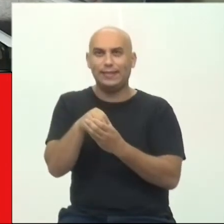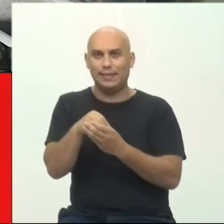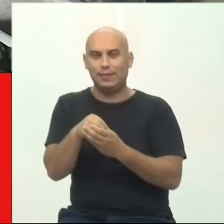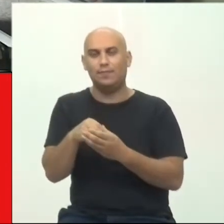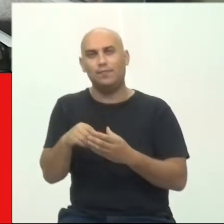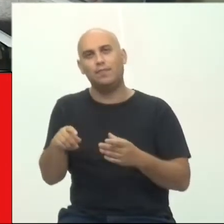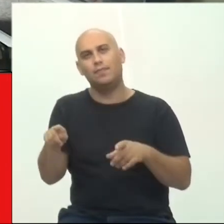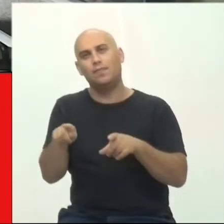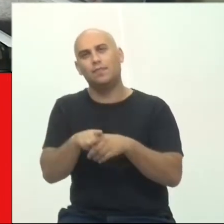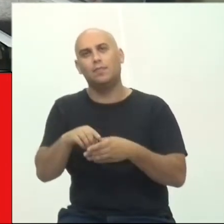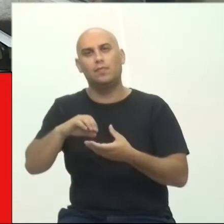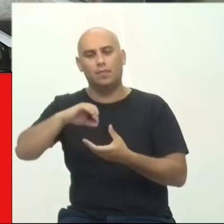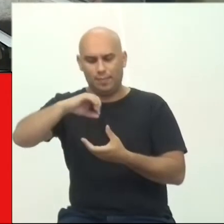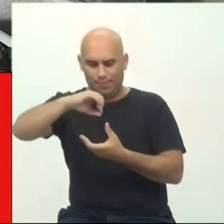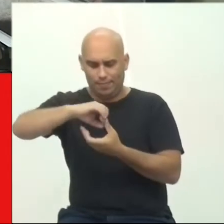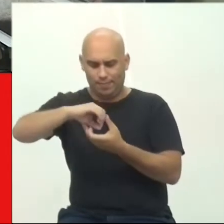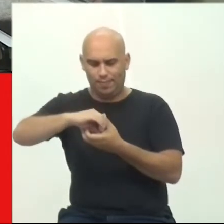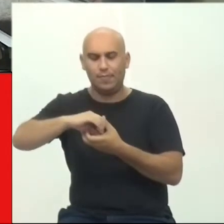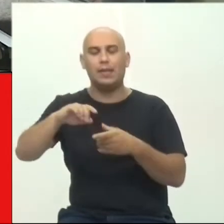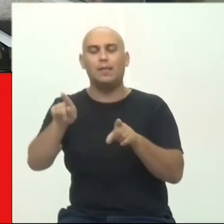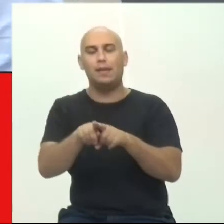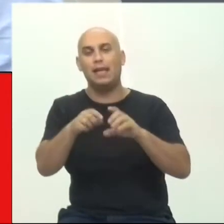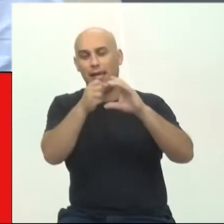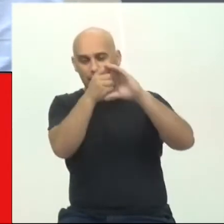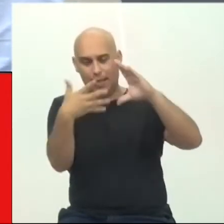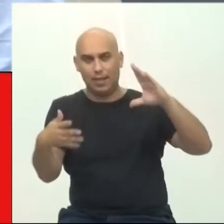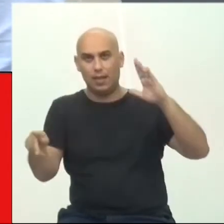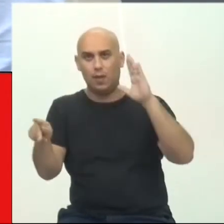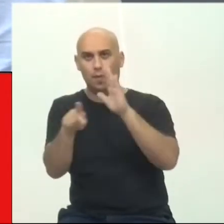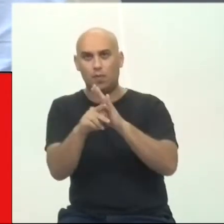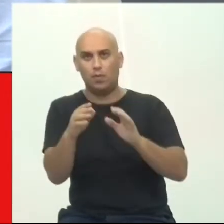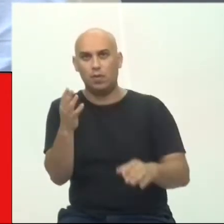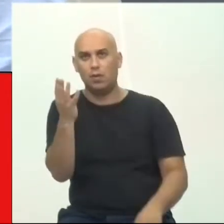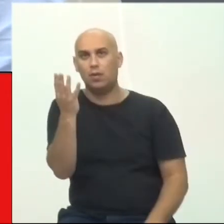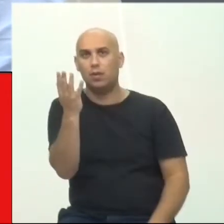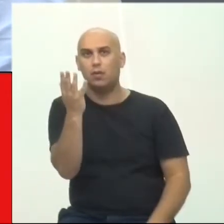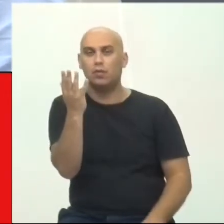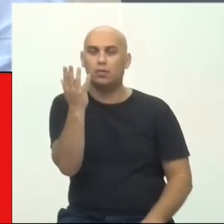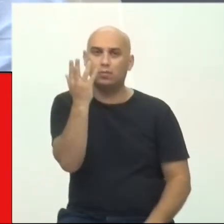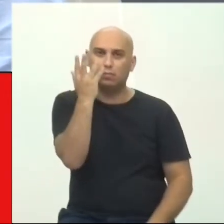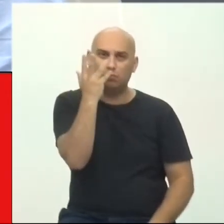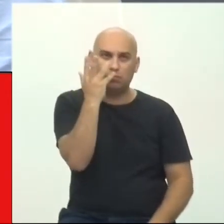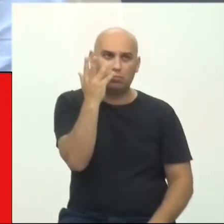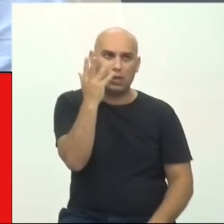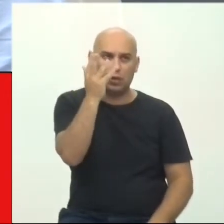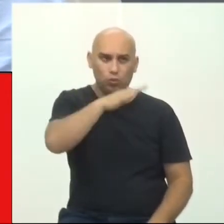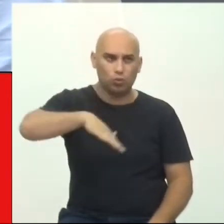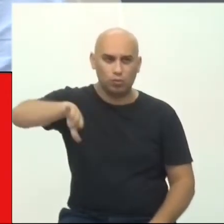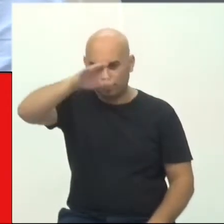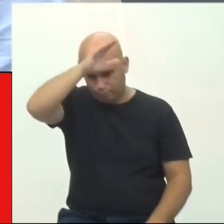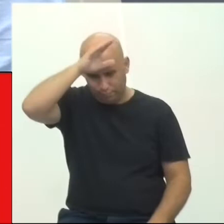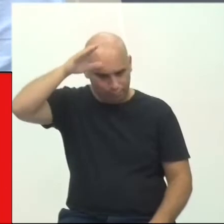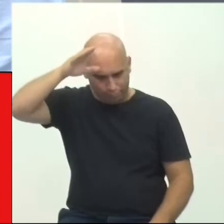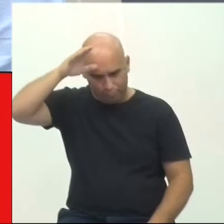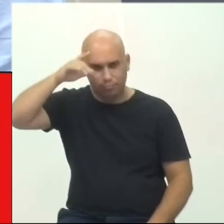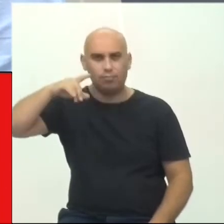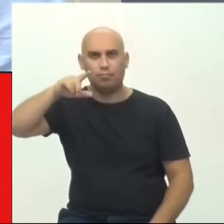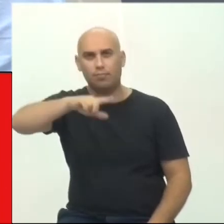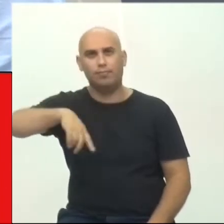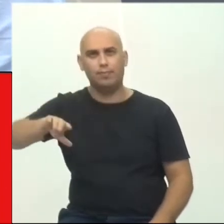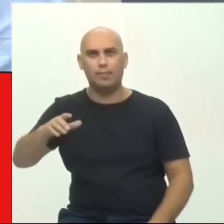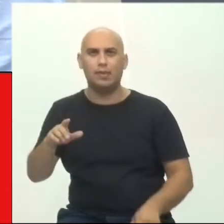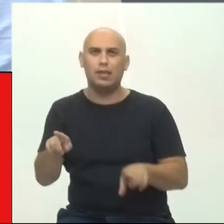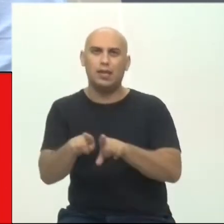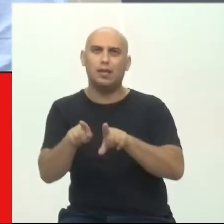a característica de Criciúma, de demais cidades, né, no nosso estado, por exemplo, a região norte